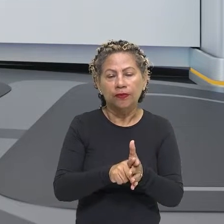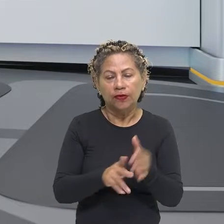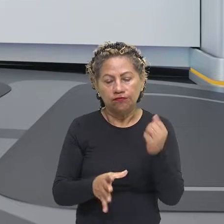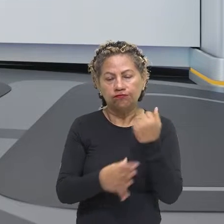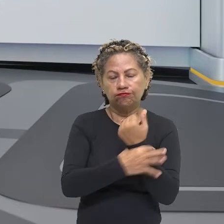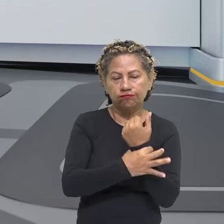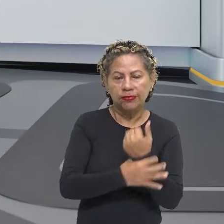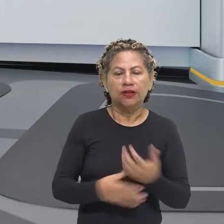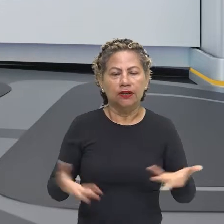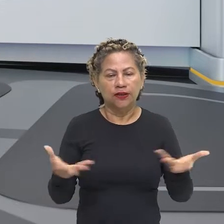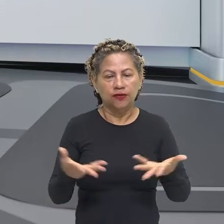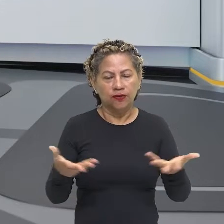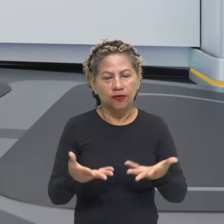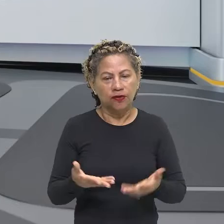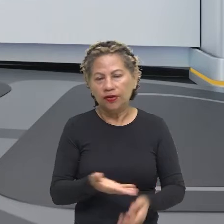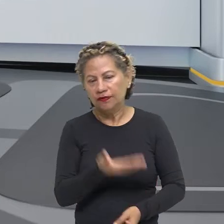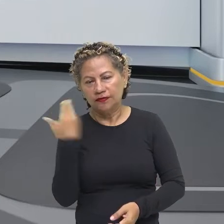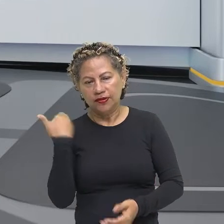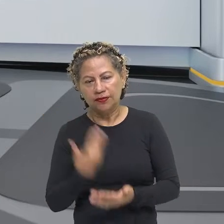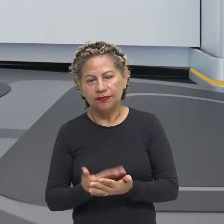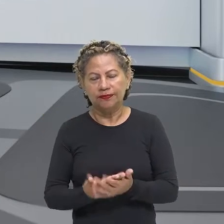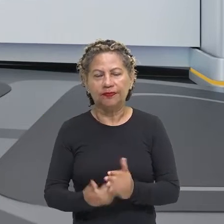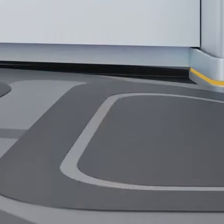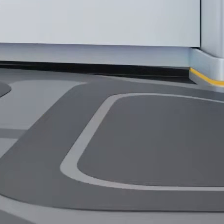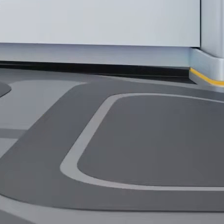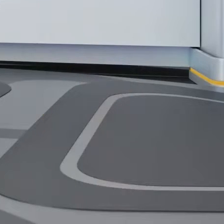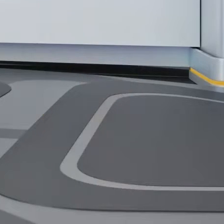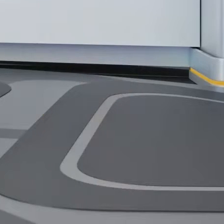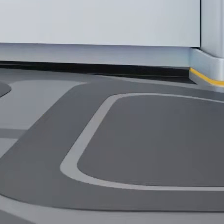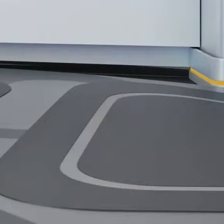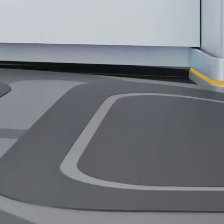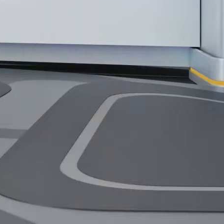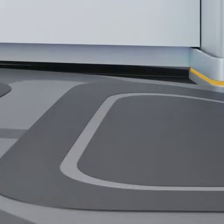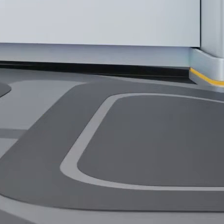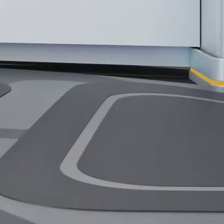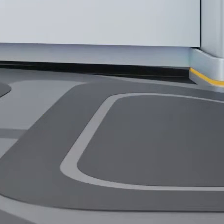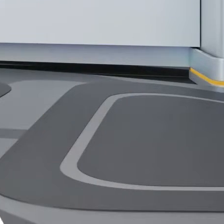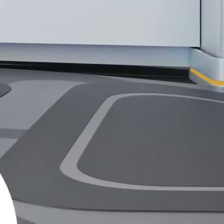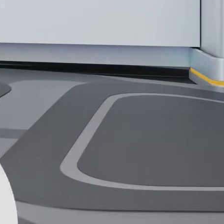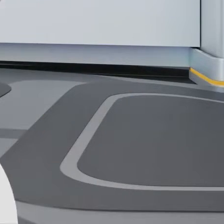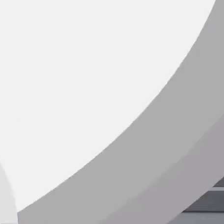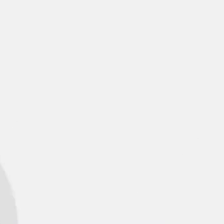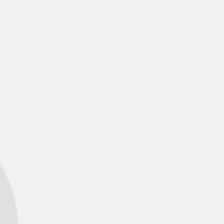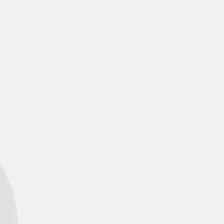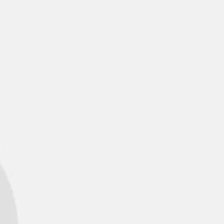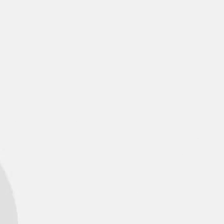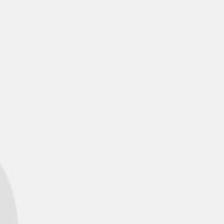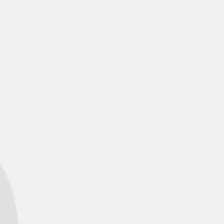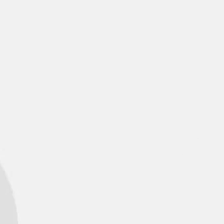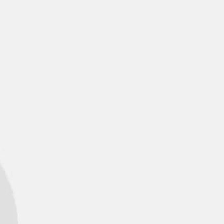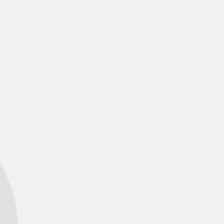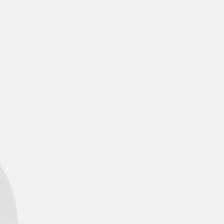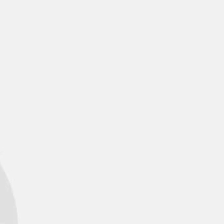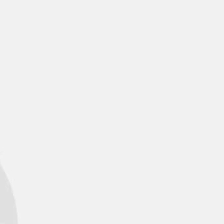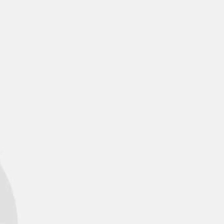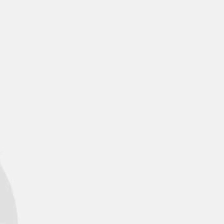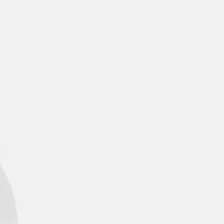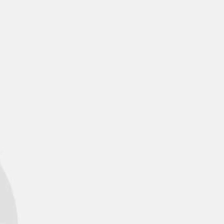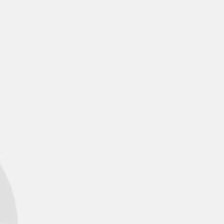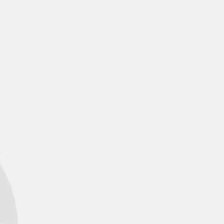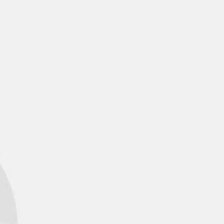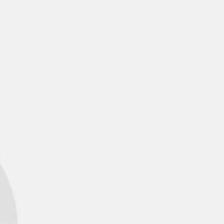nós temos modo de segurança, reparando danos, inicialização avançada, contas de usuários e aplicativos